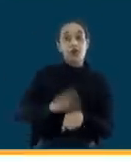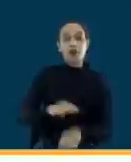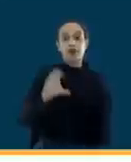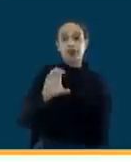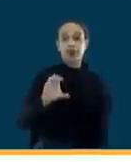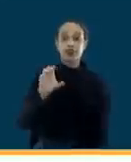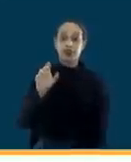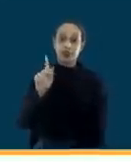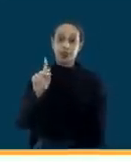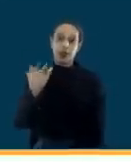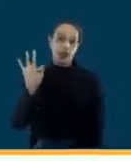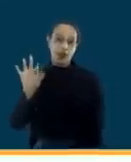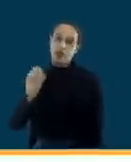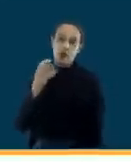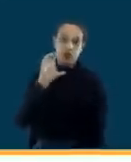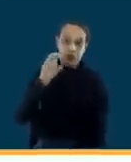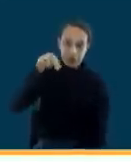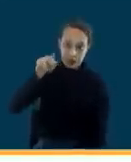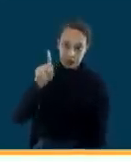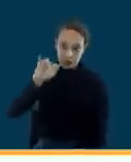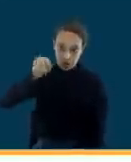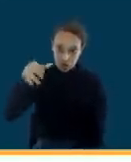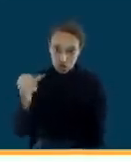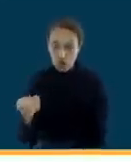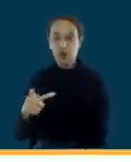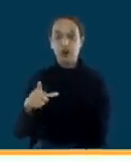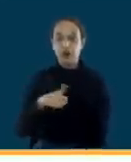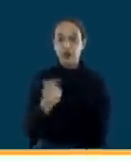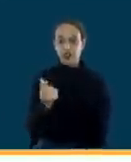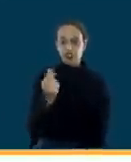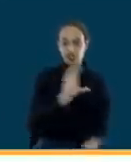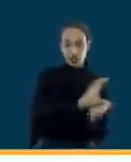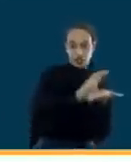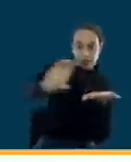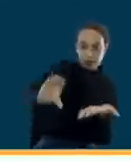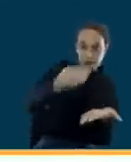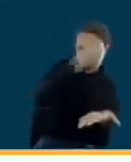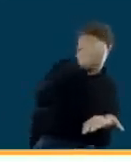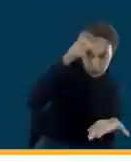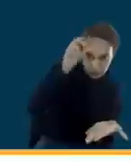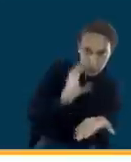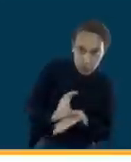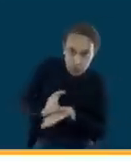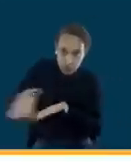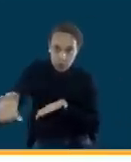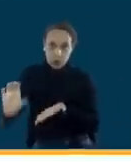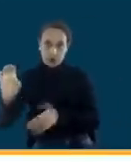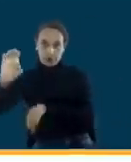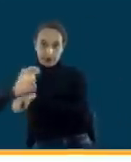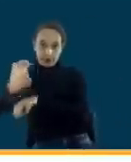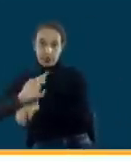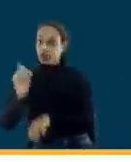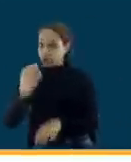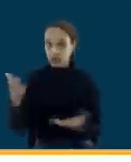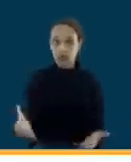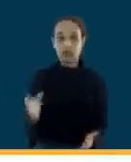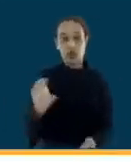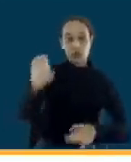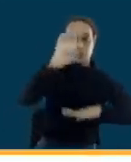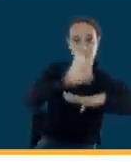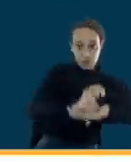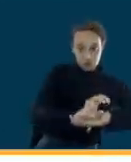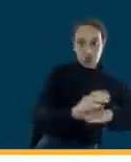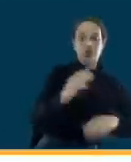do município, não ganhe o edital do Estado. Então, aí é um processo de pactuação para que estados fiquem responsáveis por uma política pública por meio de editais